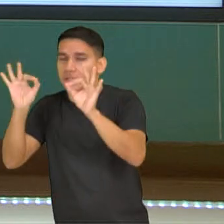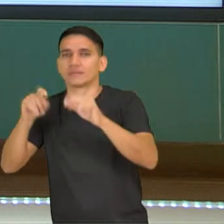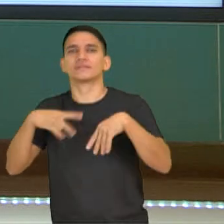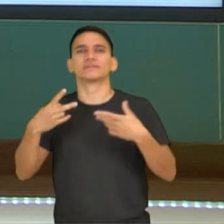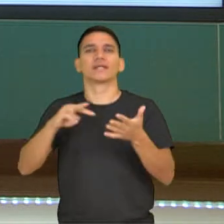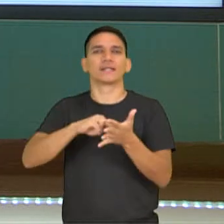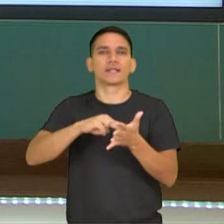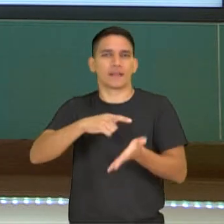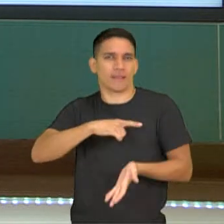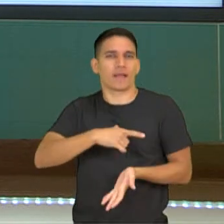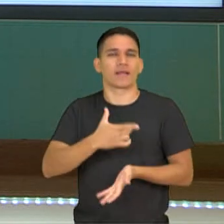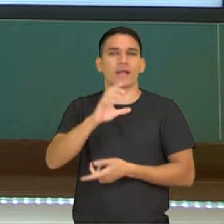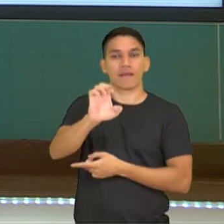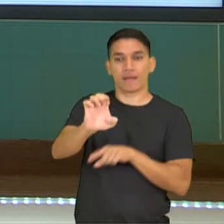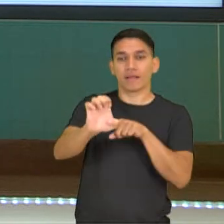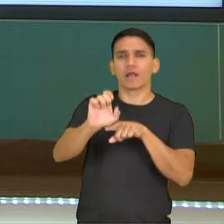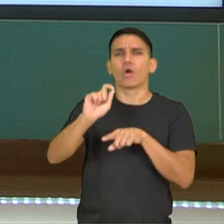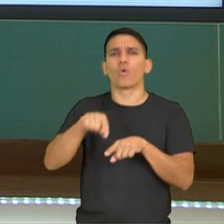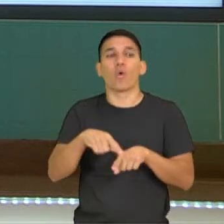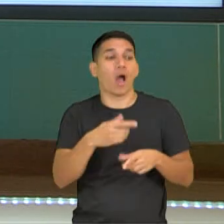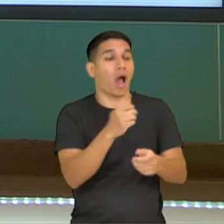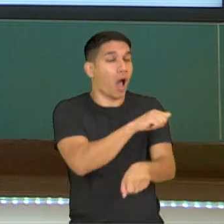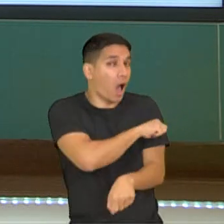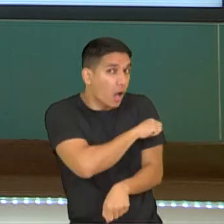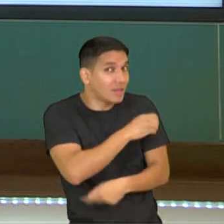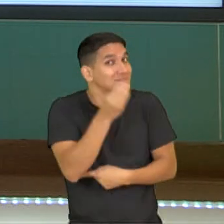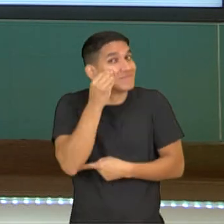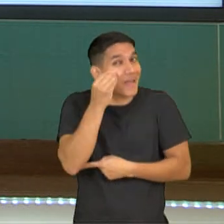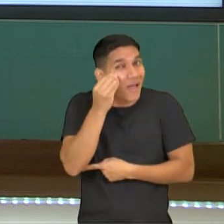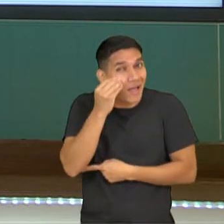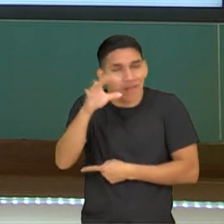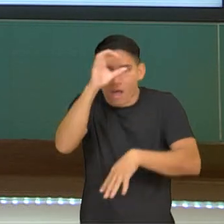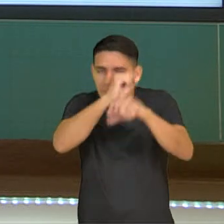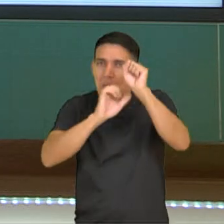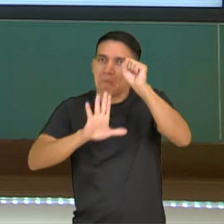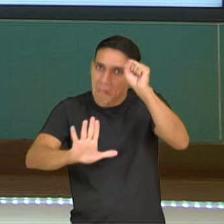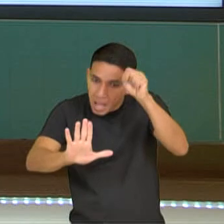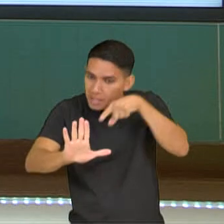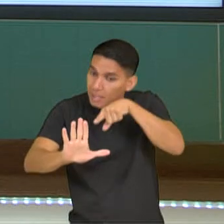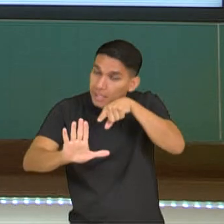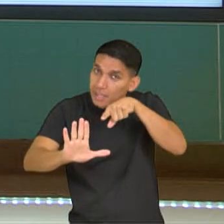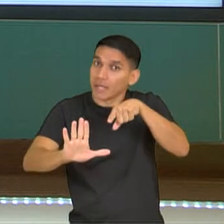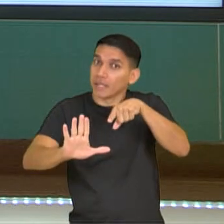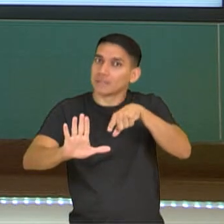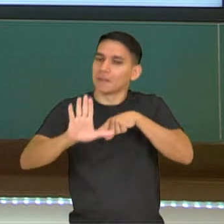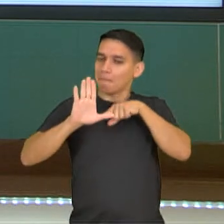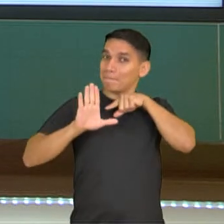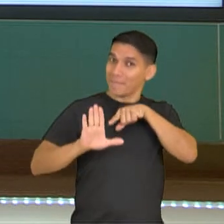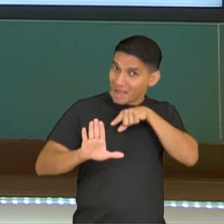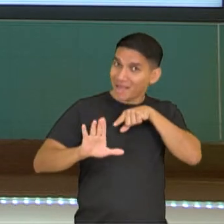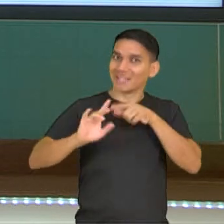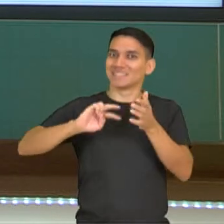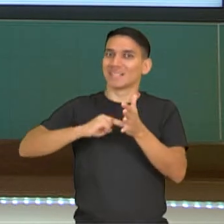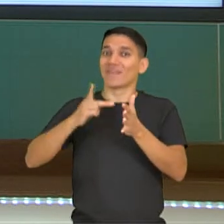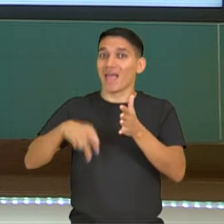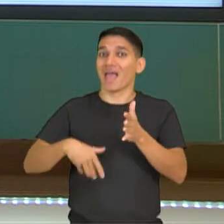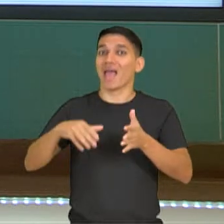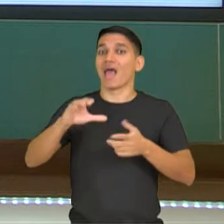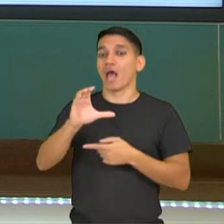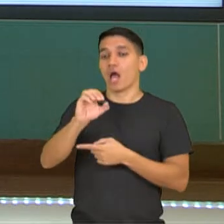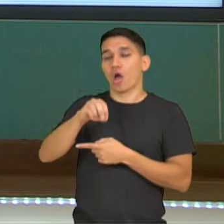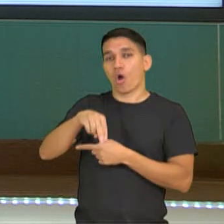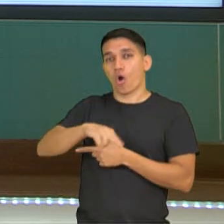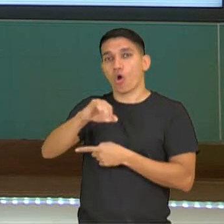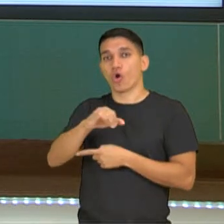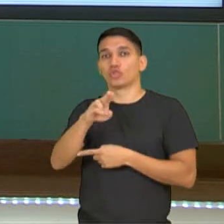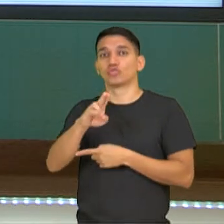dizer assim, o aluno tenta aprender, mas o sono não deixa, sei lá, ficou acordado até tarde. Então, esse mas é uma adversidade, é uma situação